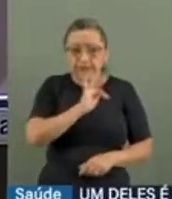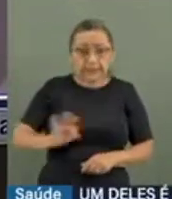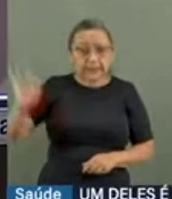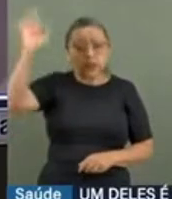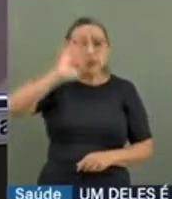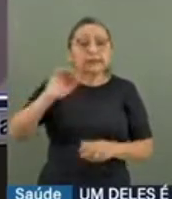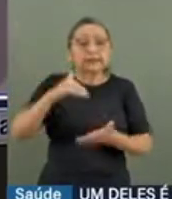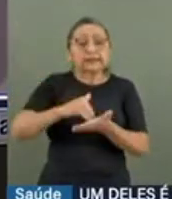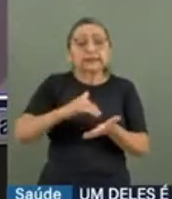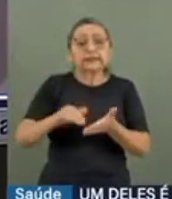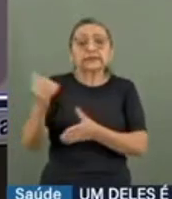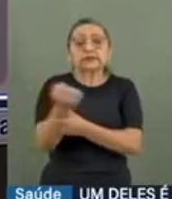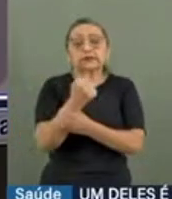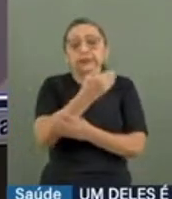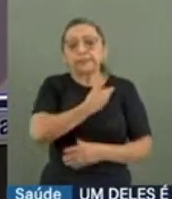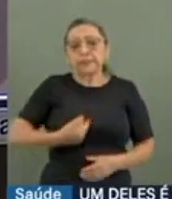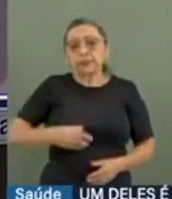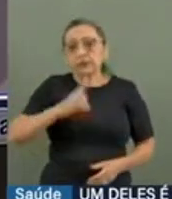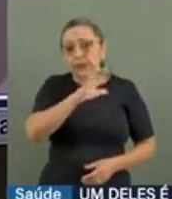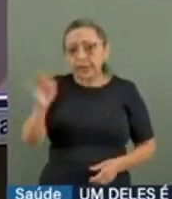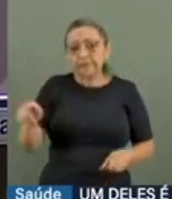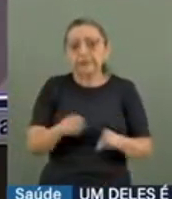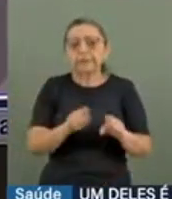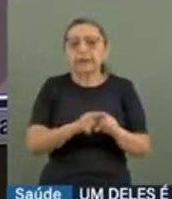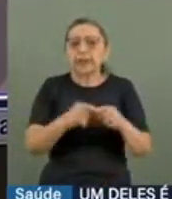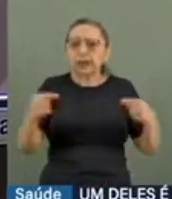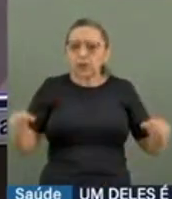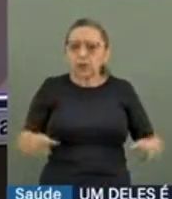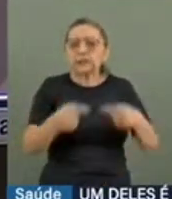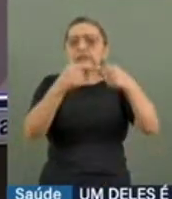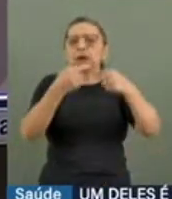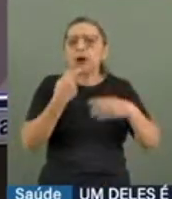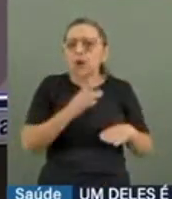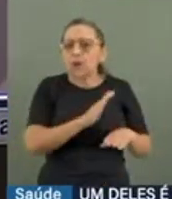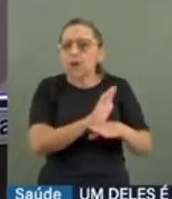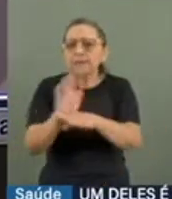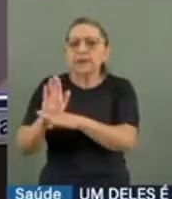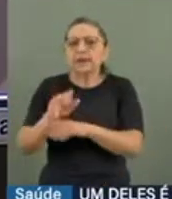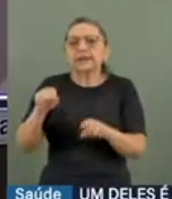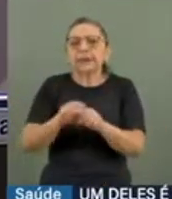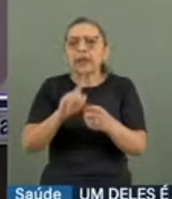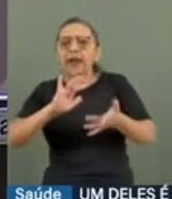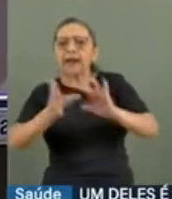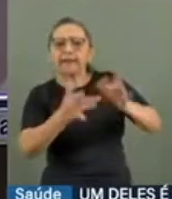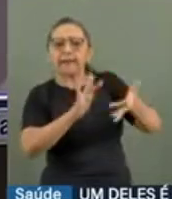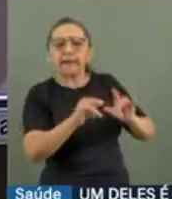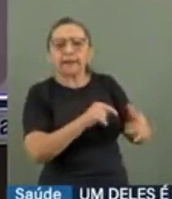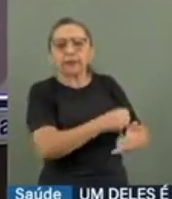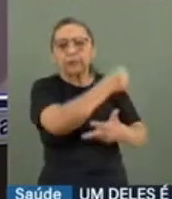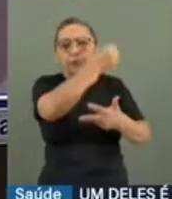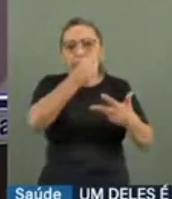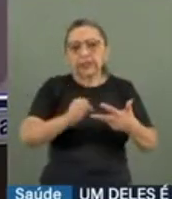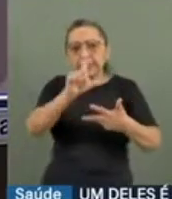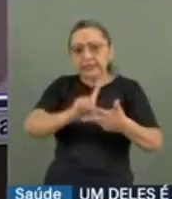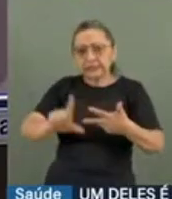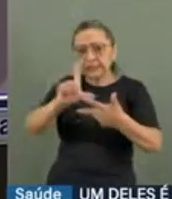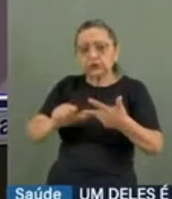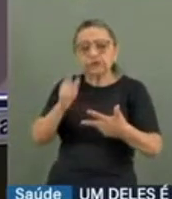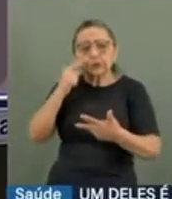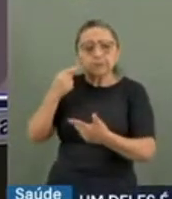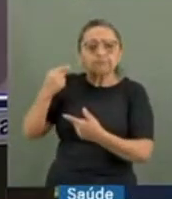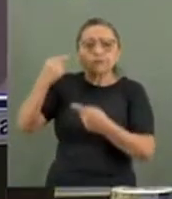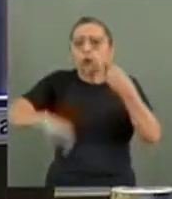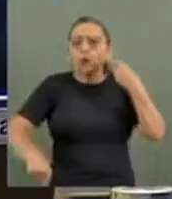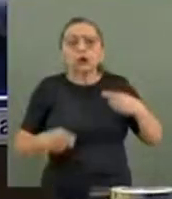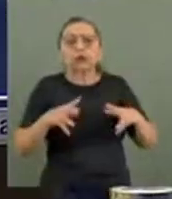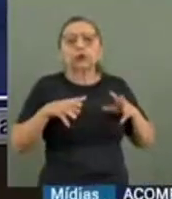Segurança Pública do Distrito Federal, a coesão, a cooperação e a articulação do Poder Legislativo que se contrapôs